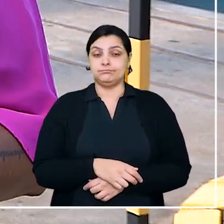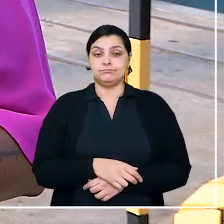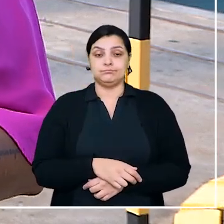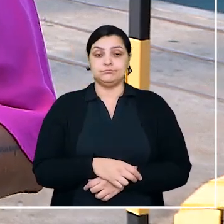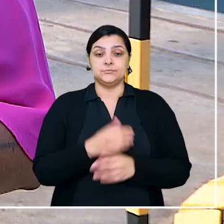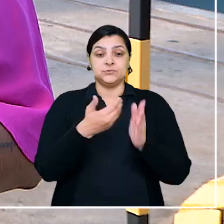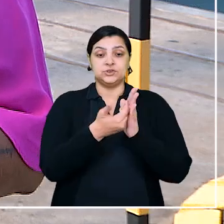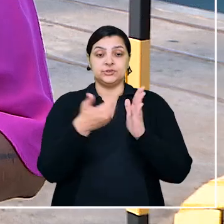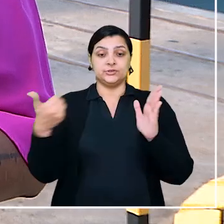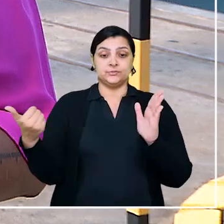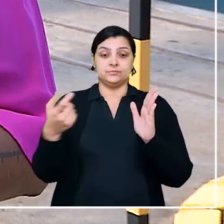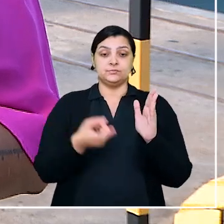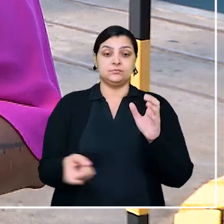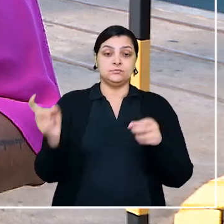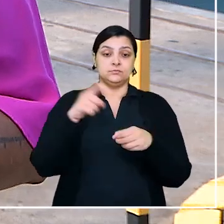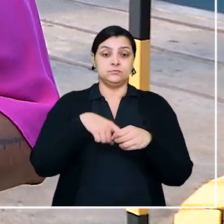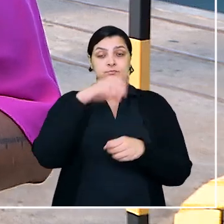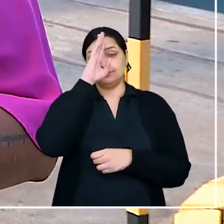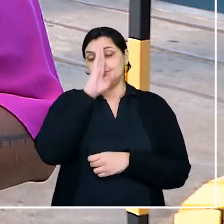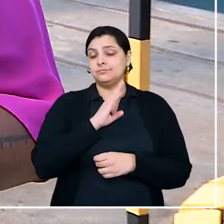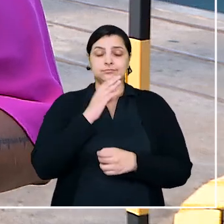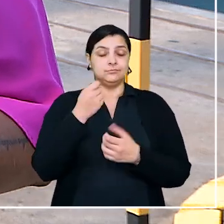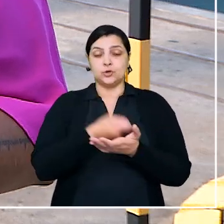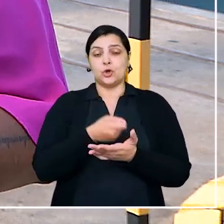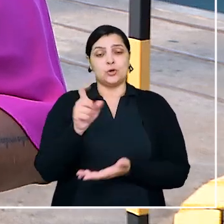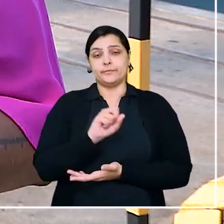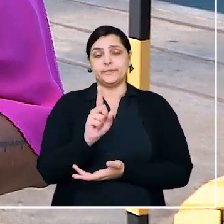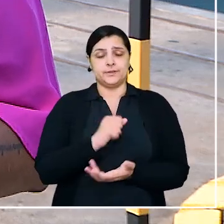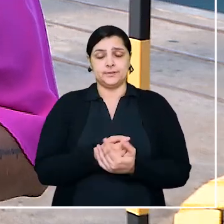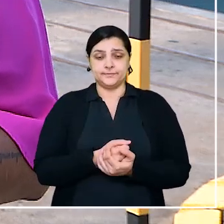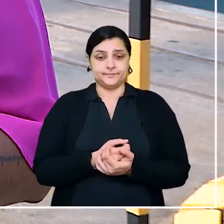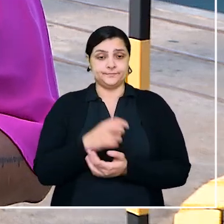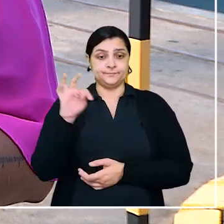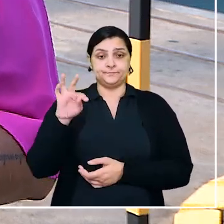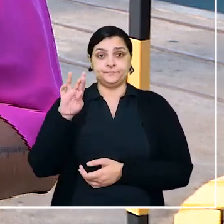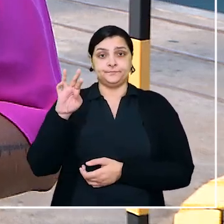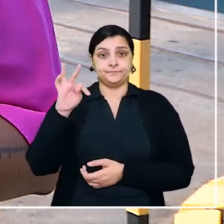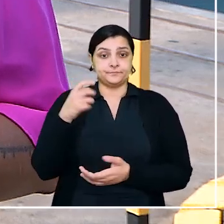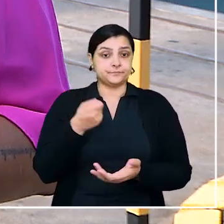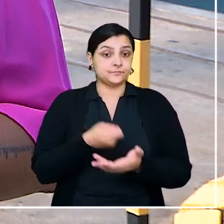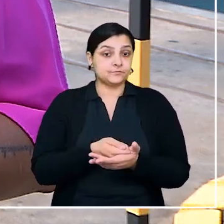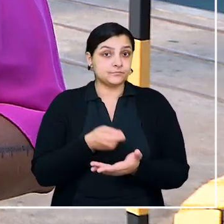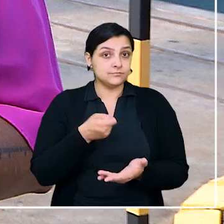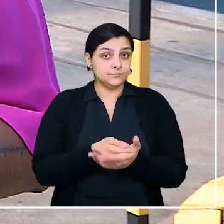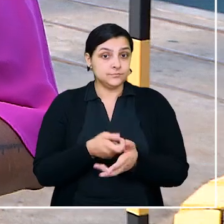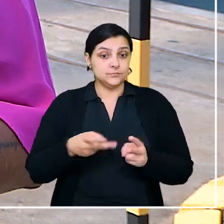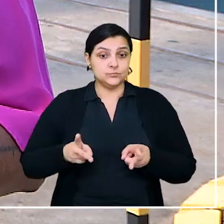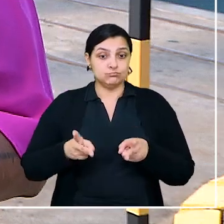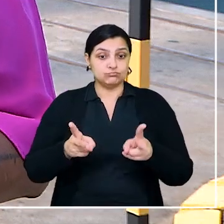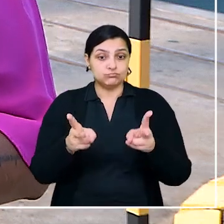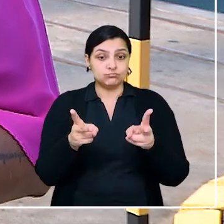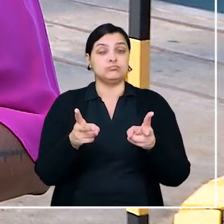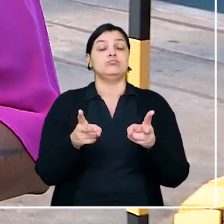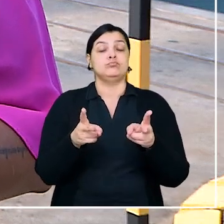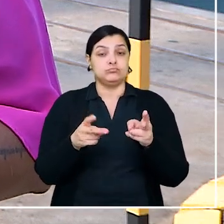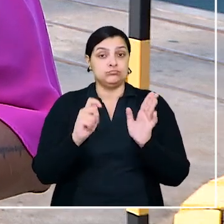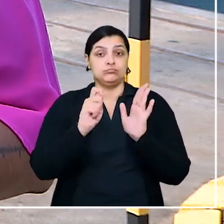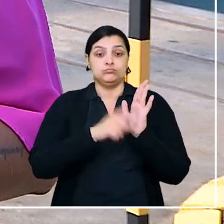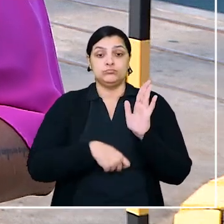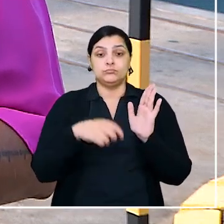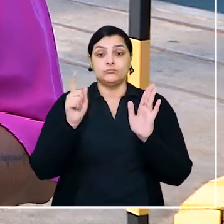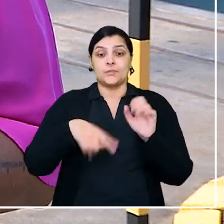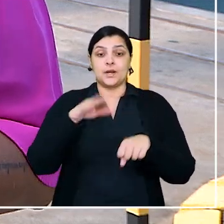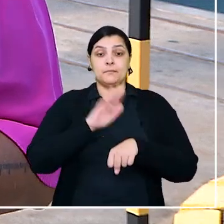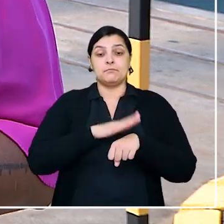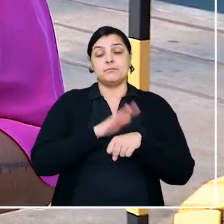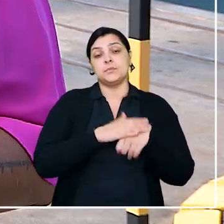a obrigação de restabelecer a gratuidade. Segundo o TRT, a obrigação de manter as condições do contrato